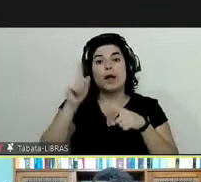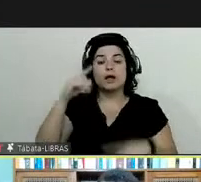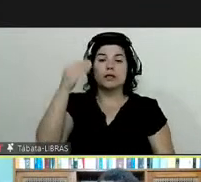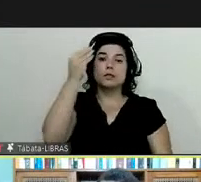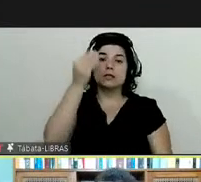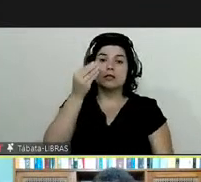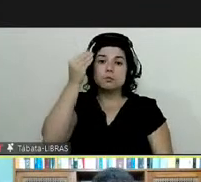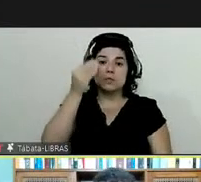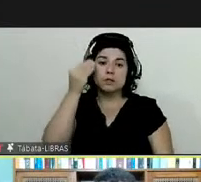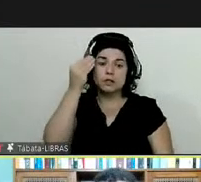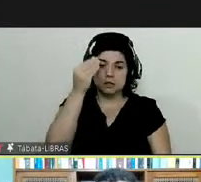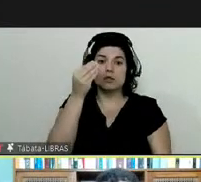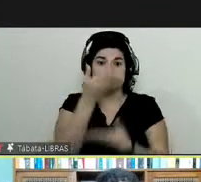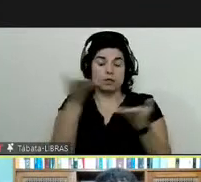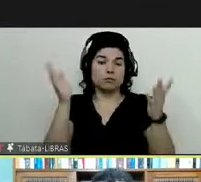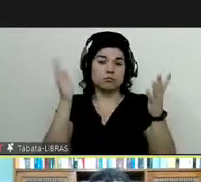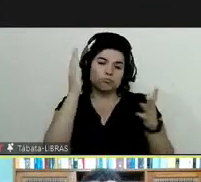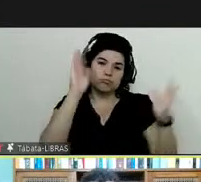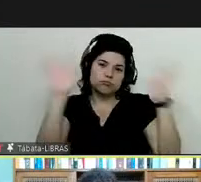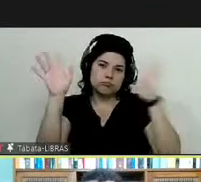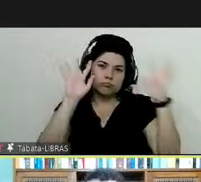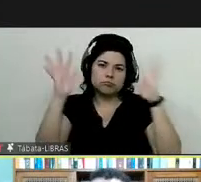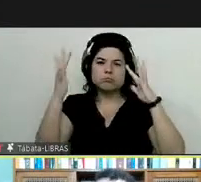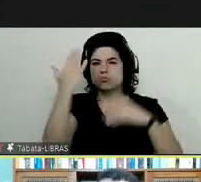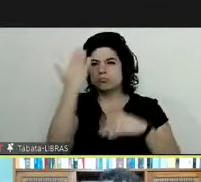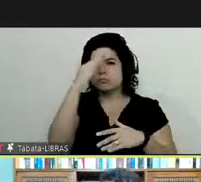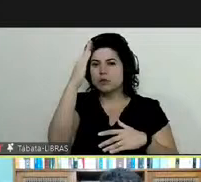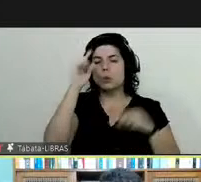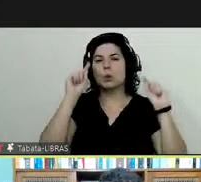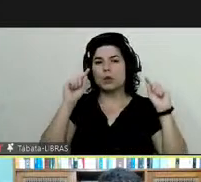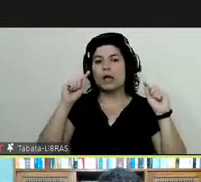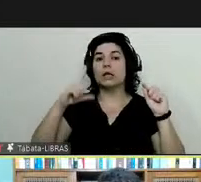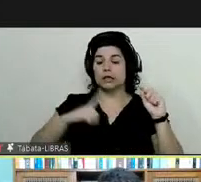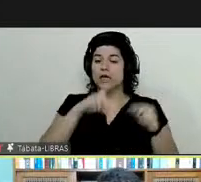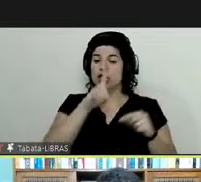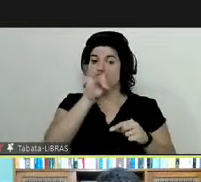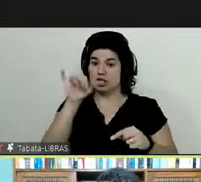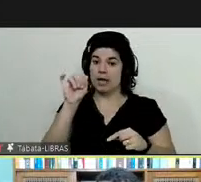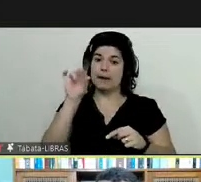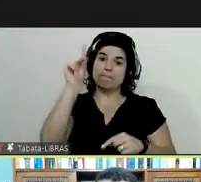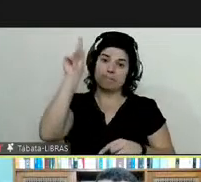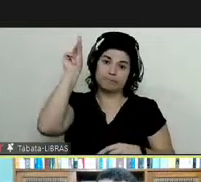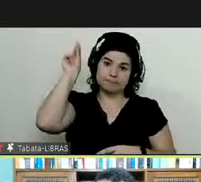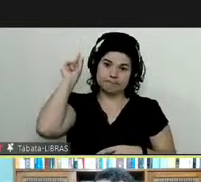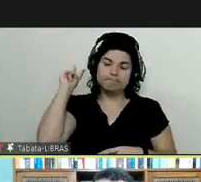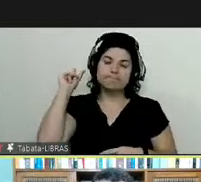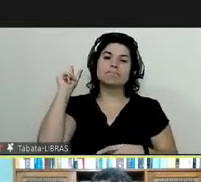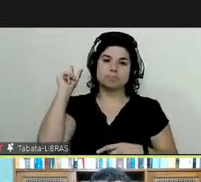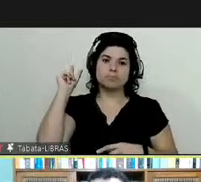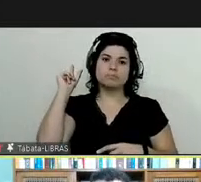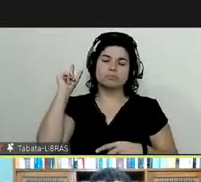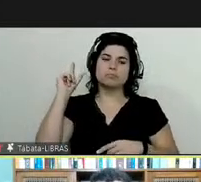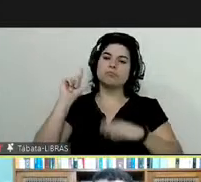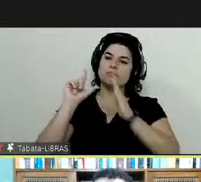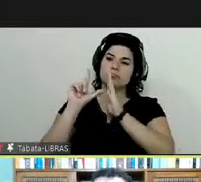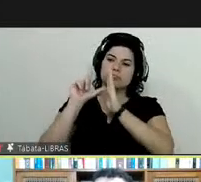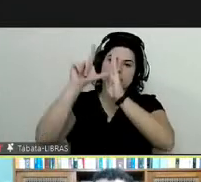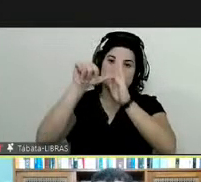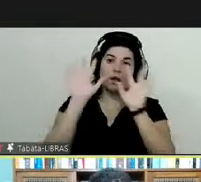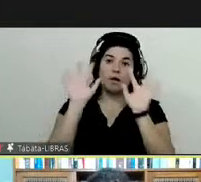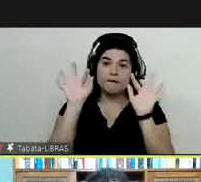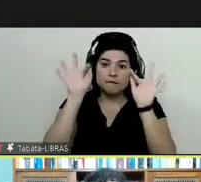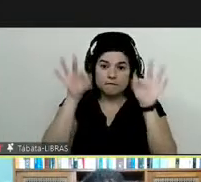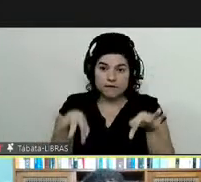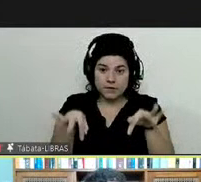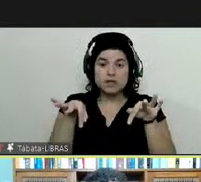uma experiência só para poder retomar a linha de assassina vai ser uma experiência datada historicamente na antiguidade clássica e que após o fim ali